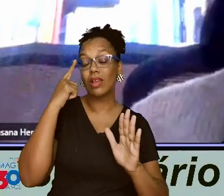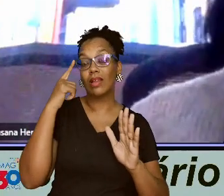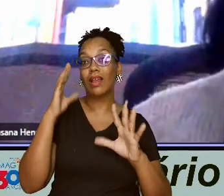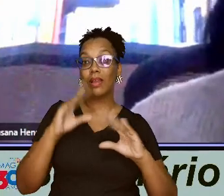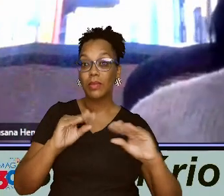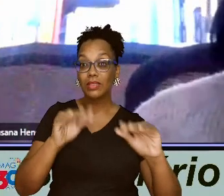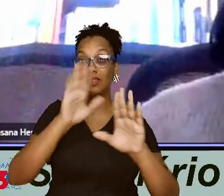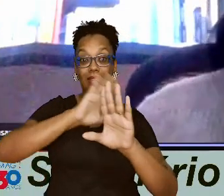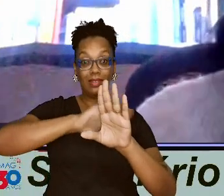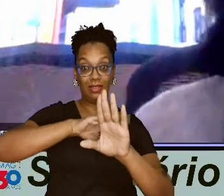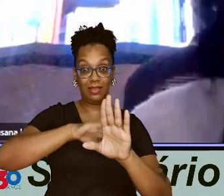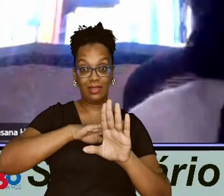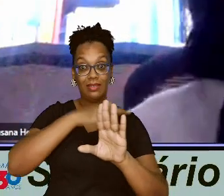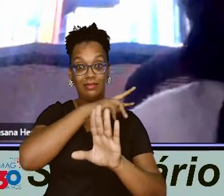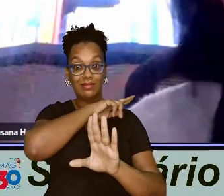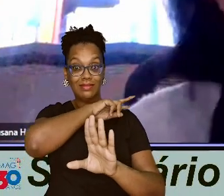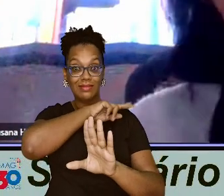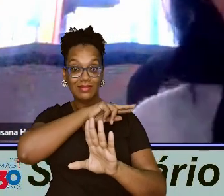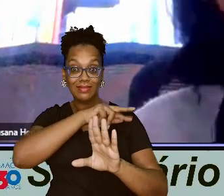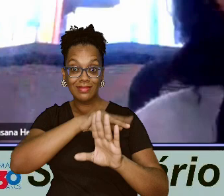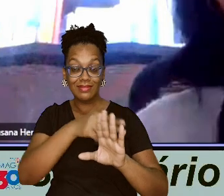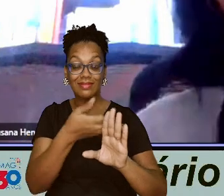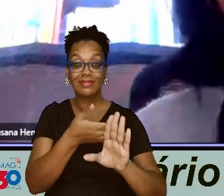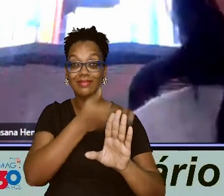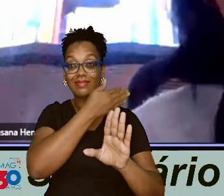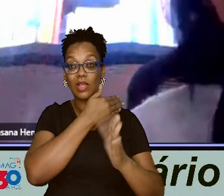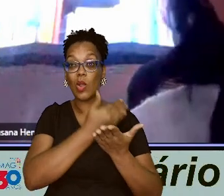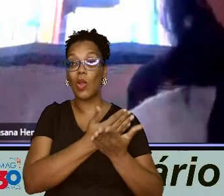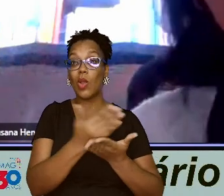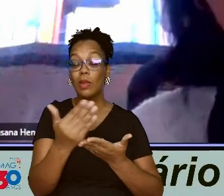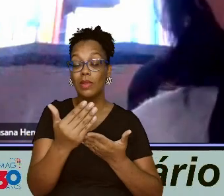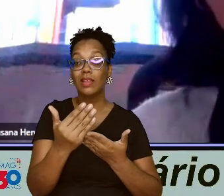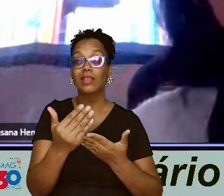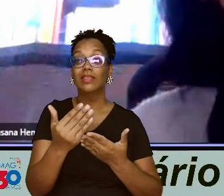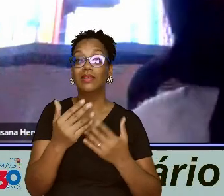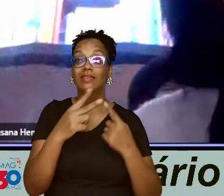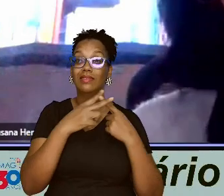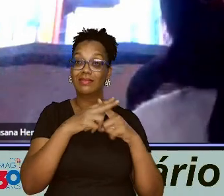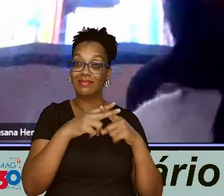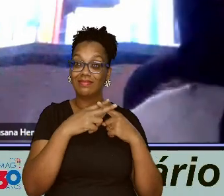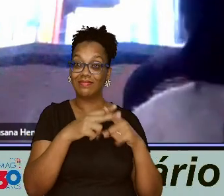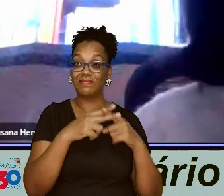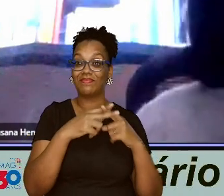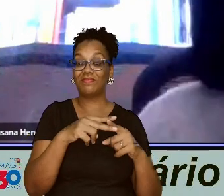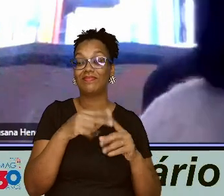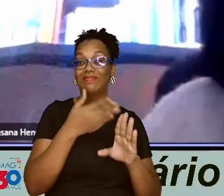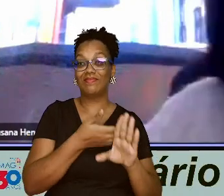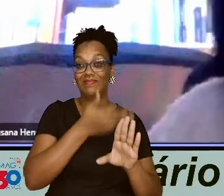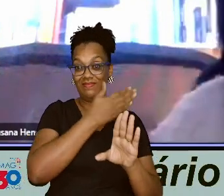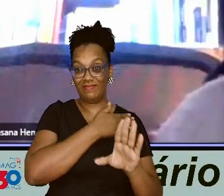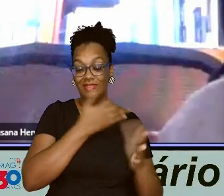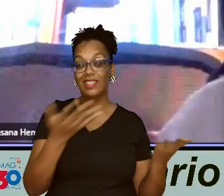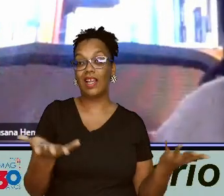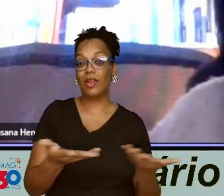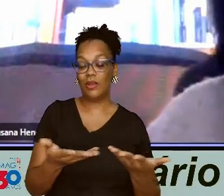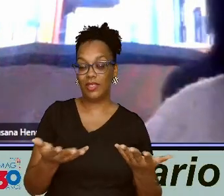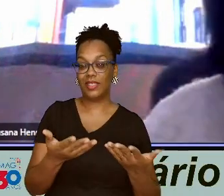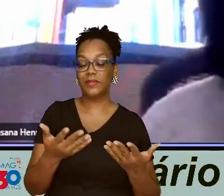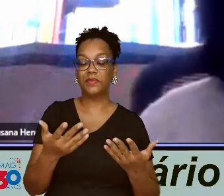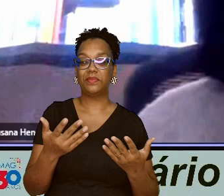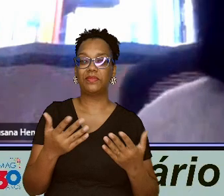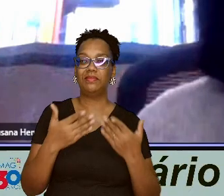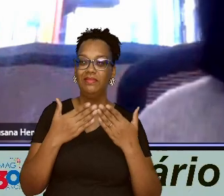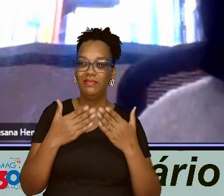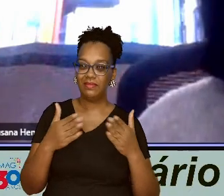esses precedentes que vieram, né, desde das reformas no CPC anterior e agora foram ampliadas